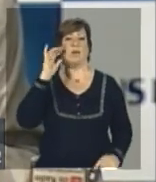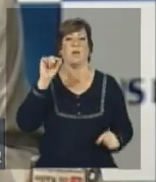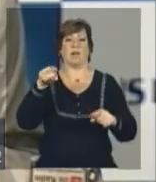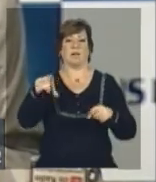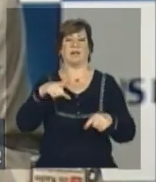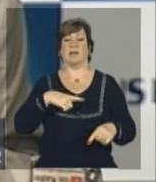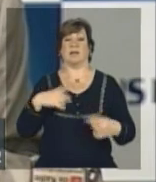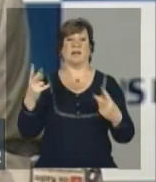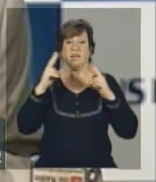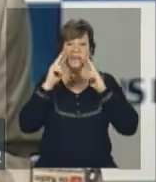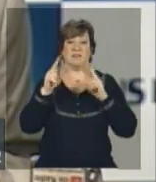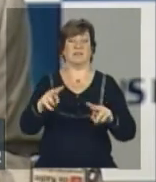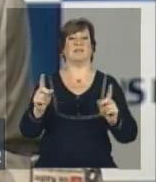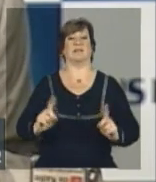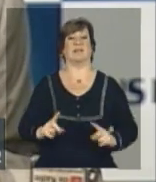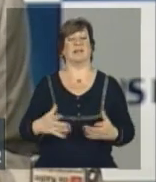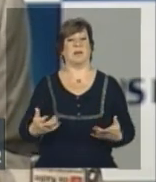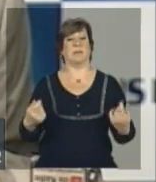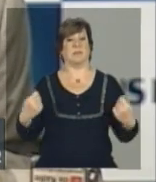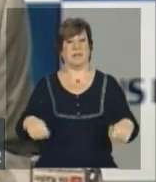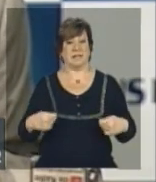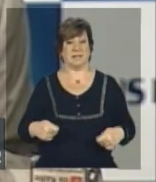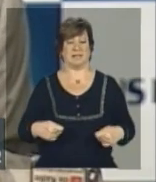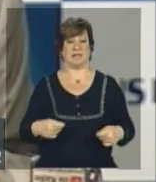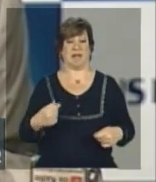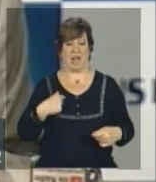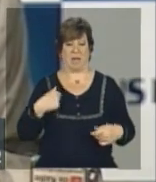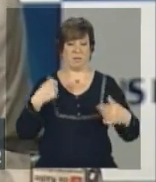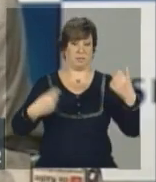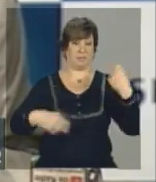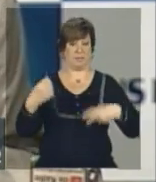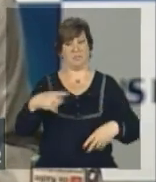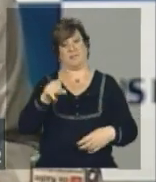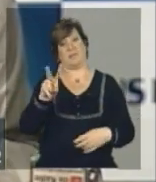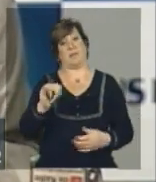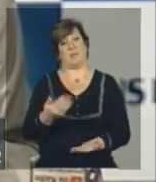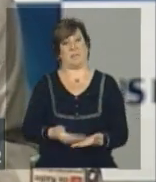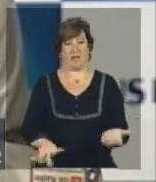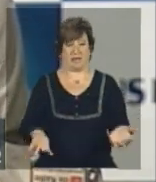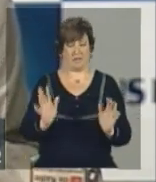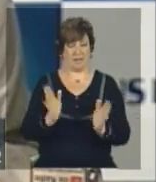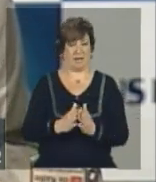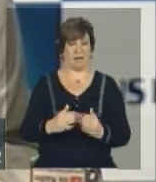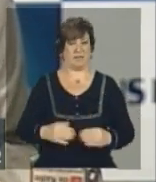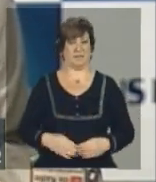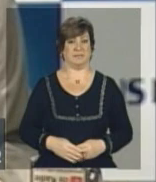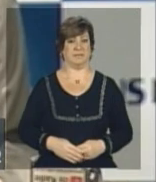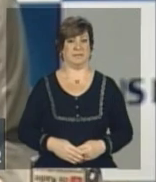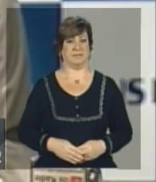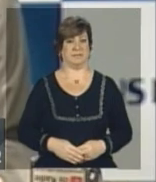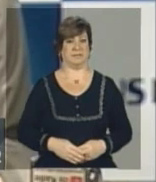dizendo, ninguém vai prestar atenção no que você está dizendo. Então, os comentários que eu estou fazendo, você ia perder. Então,